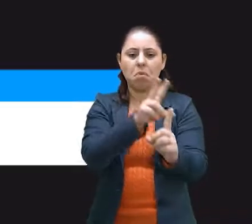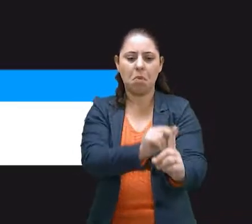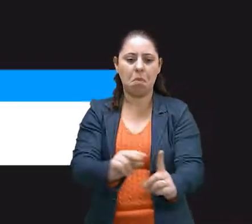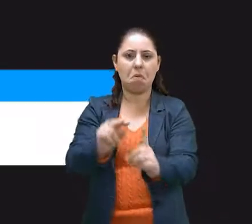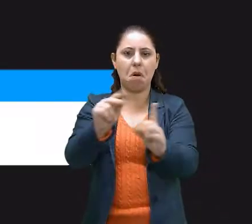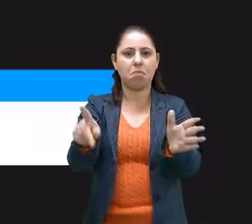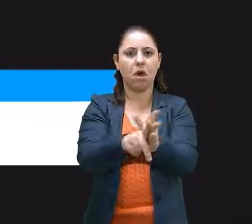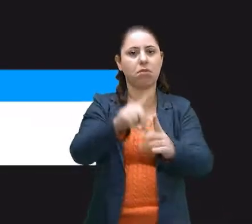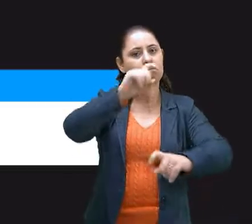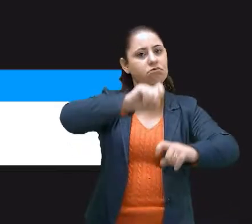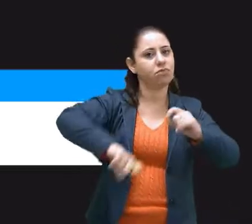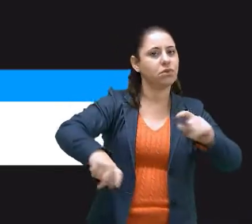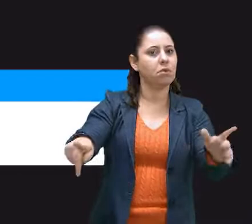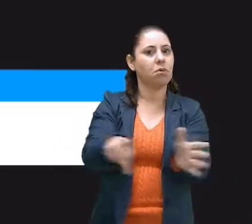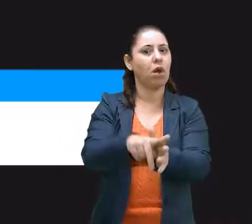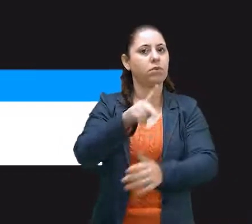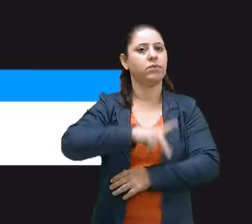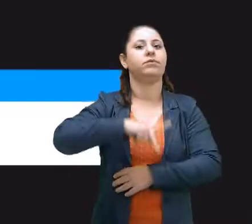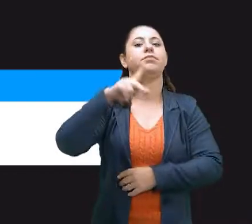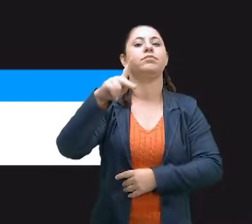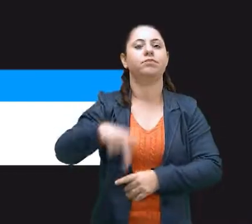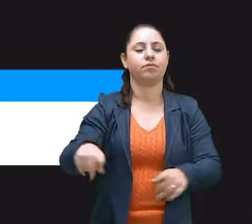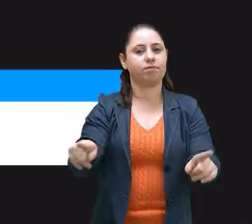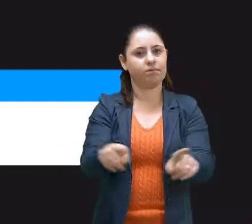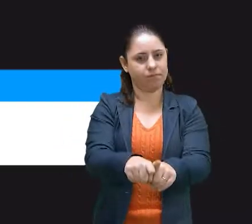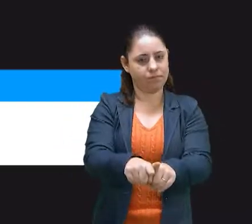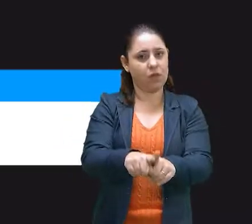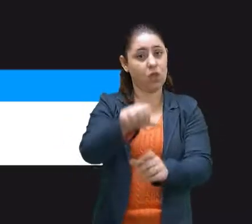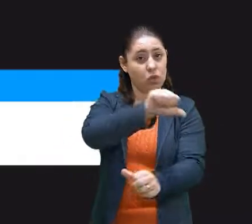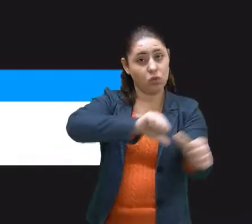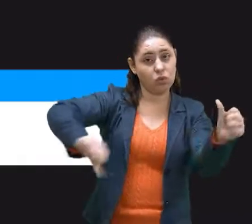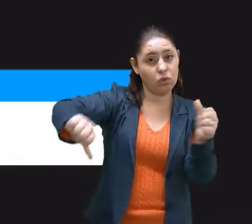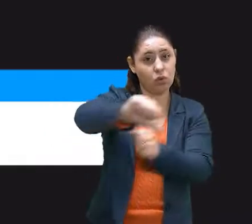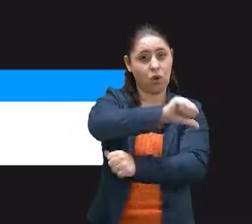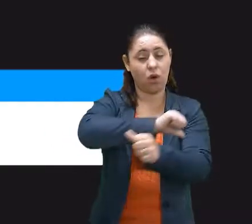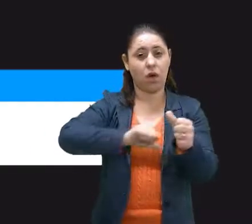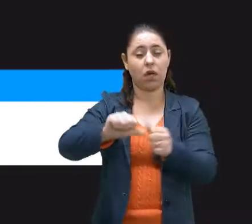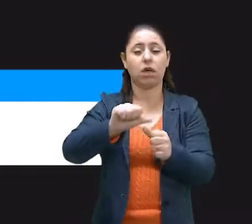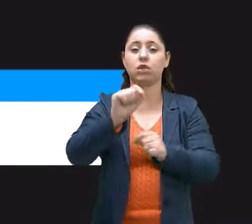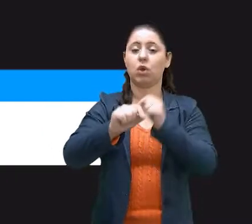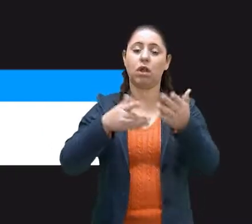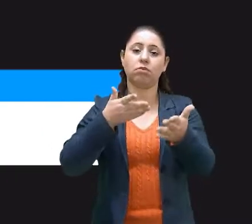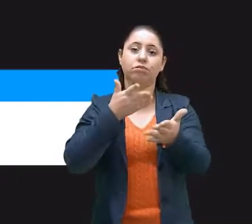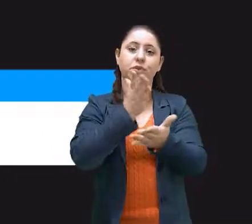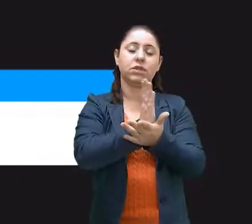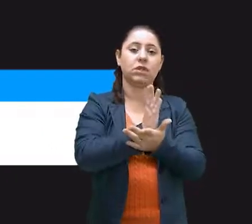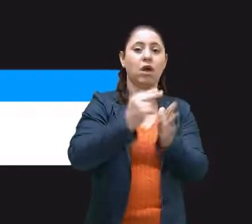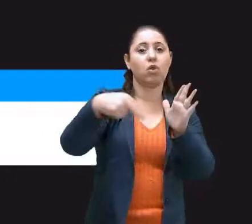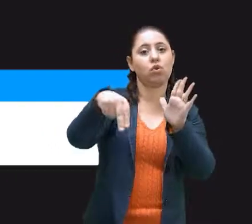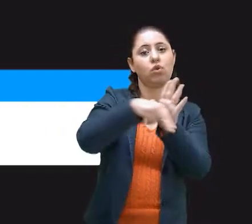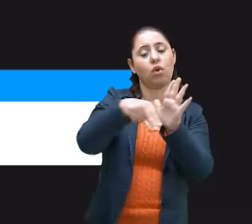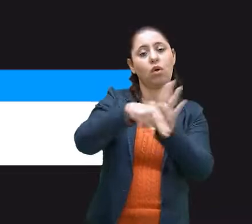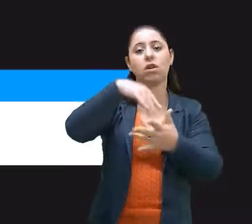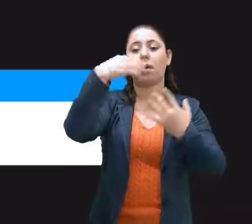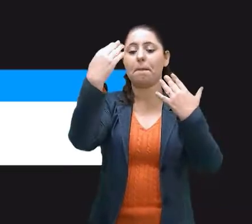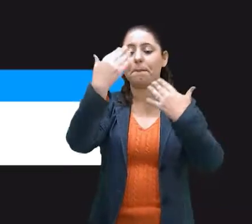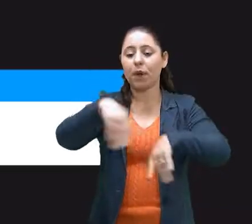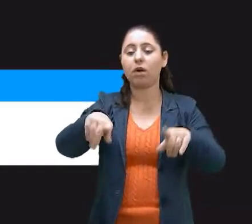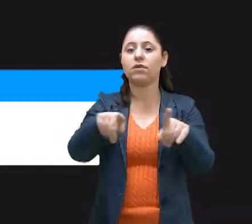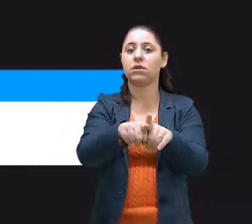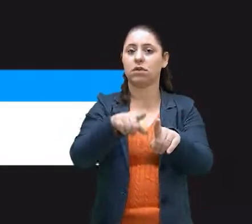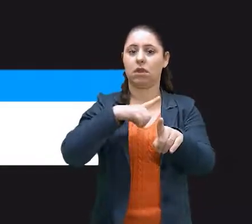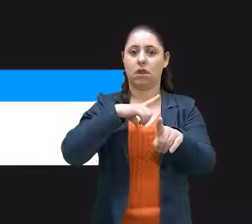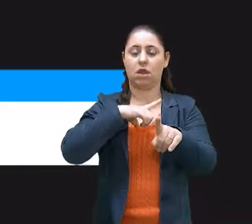os oferecimentos de serviços sexuais do seu professor em troca de passar